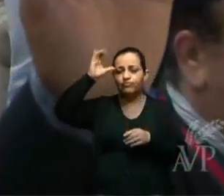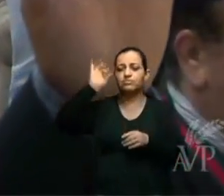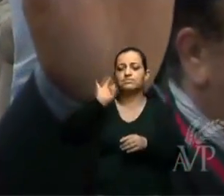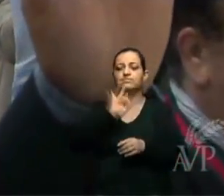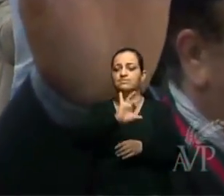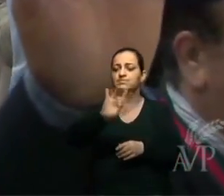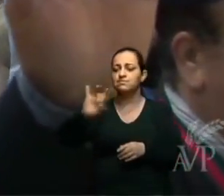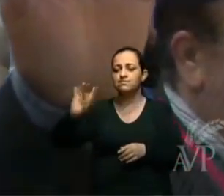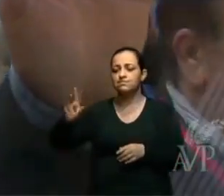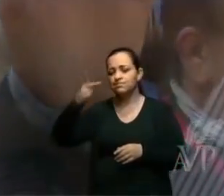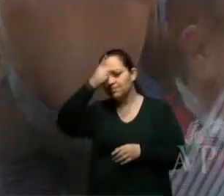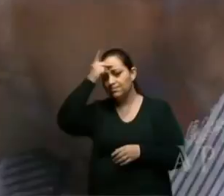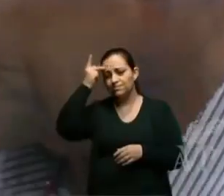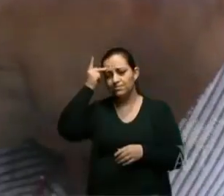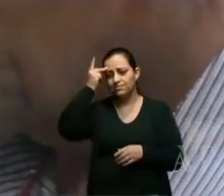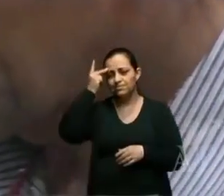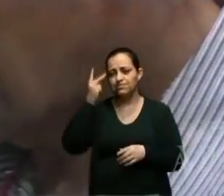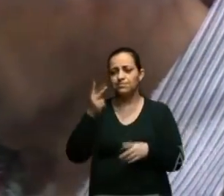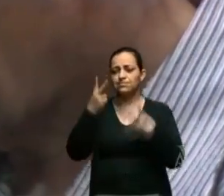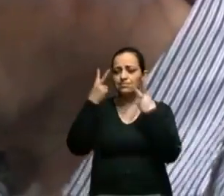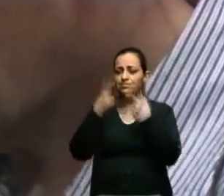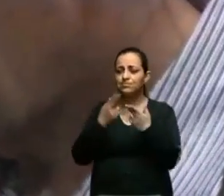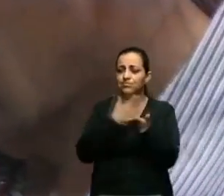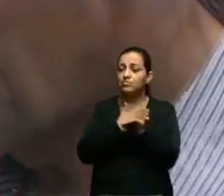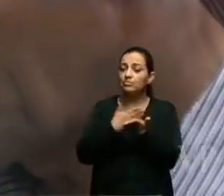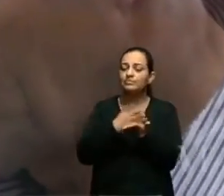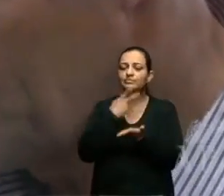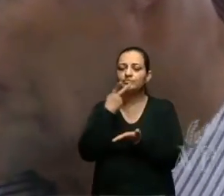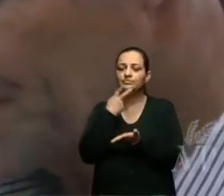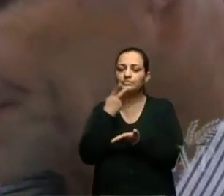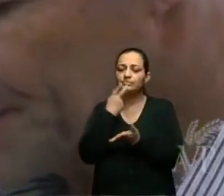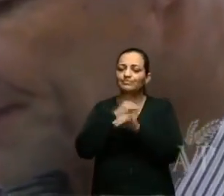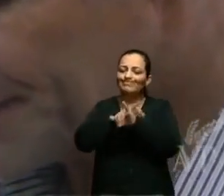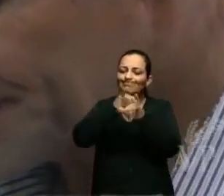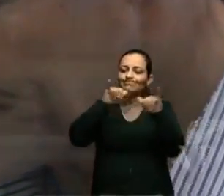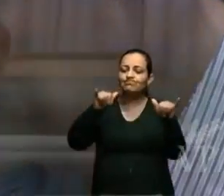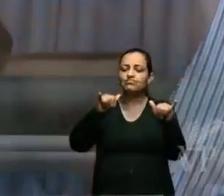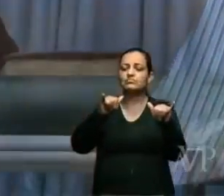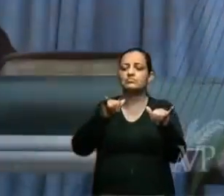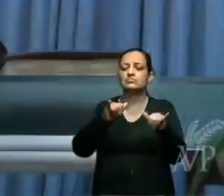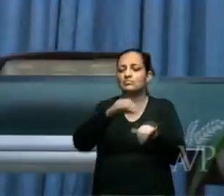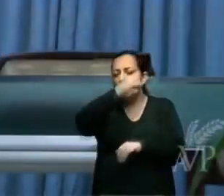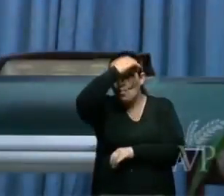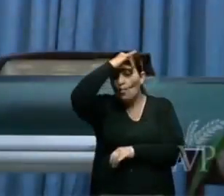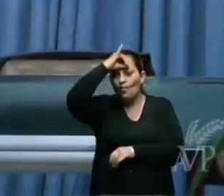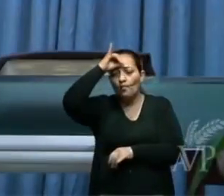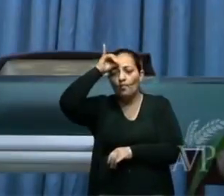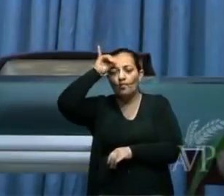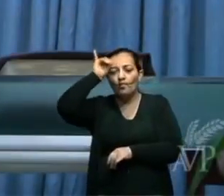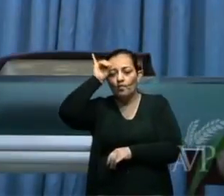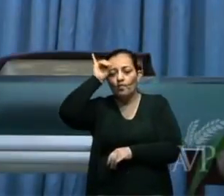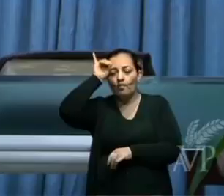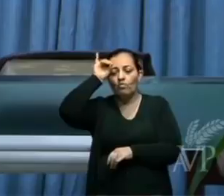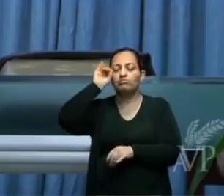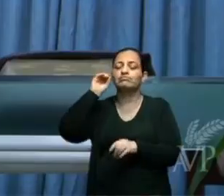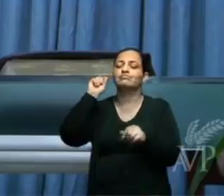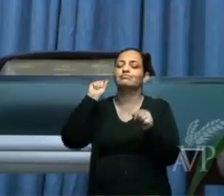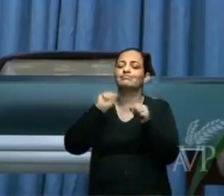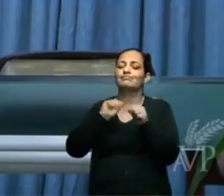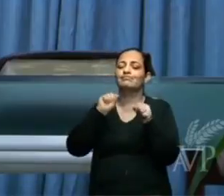pai como dissemos aqui no início que a ignorância leva o homem a se opor a